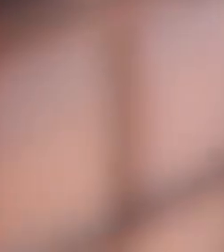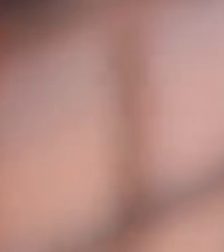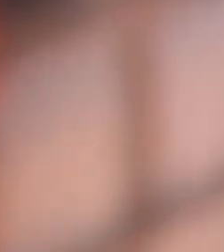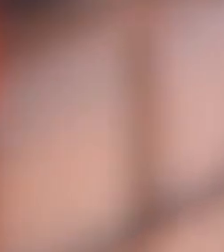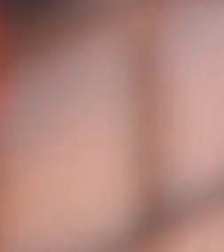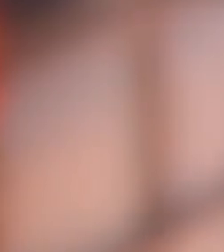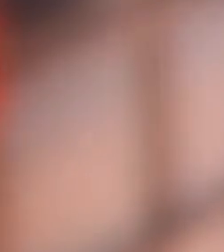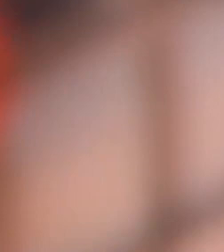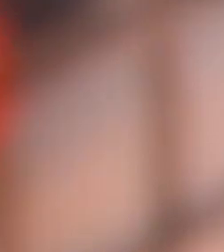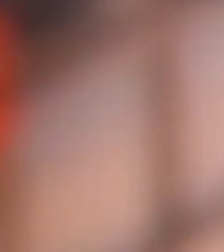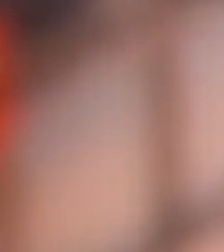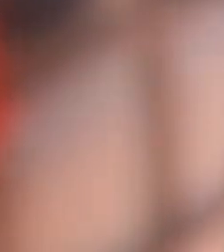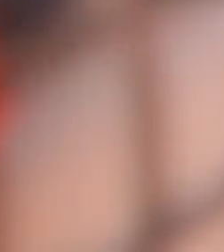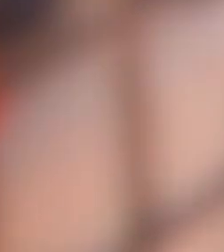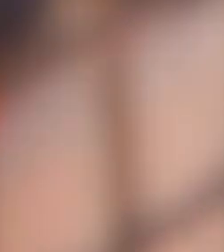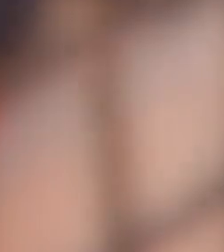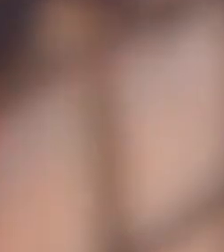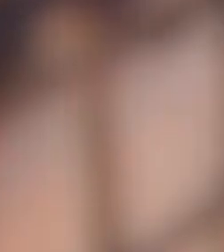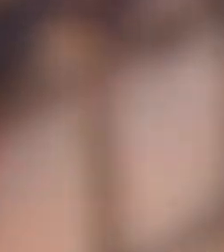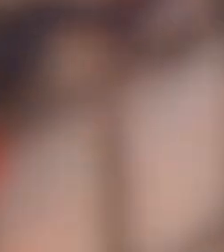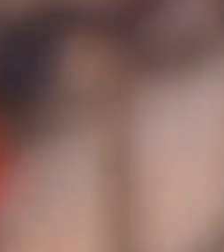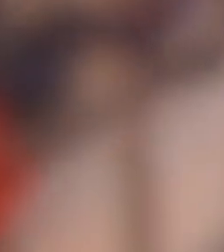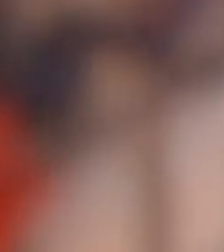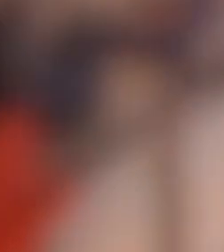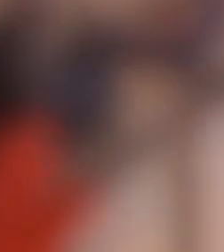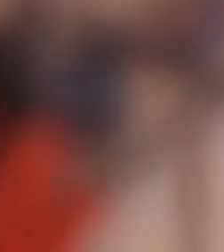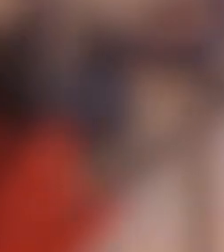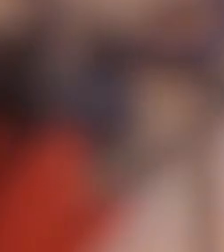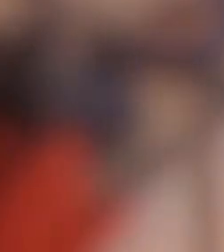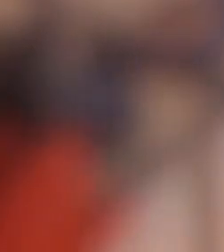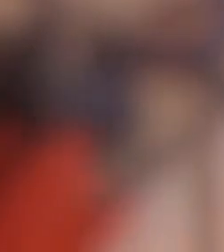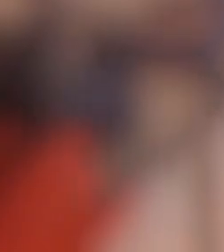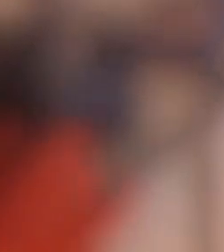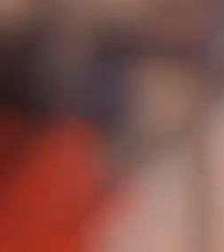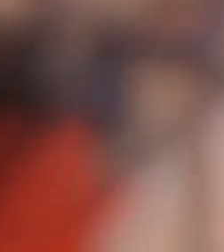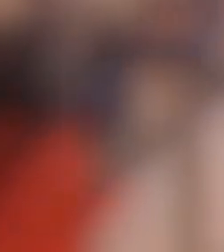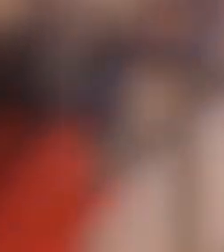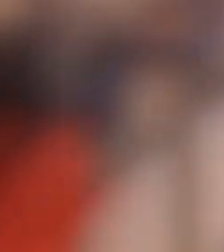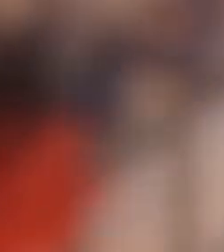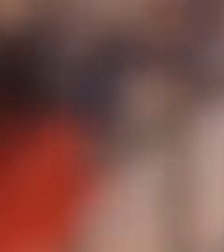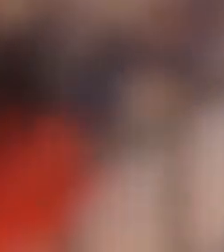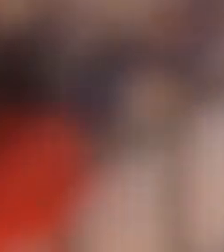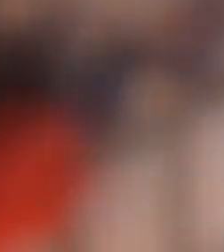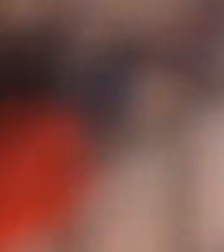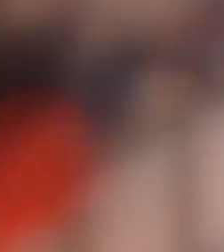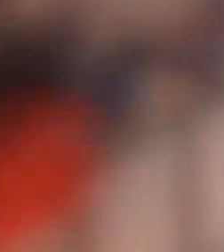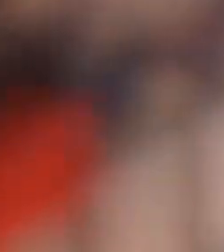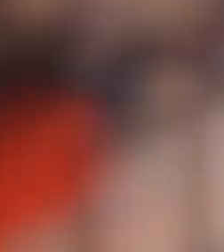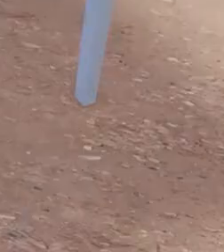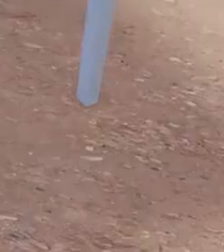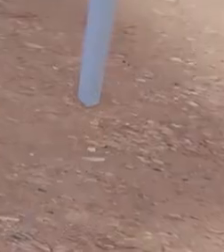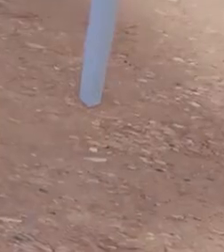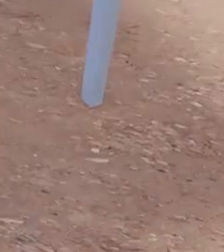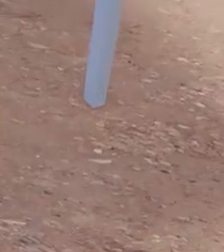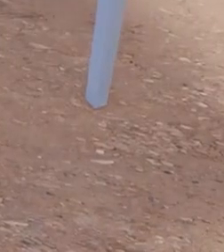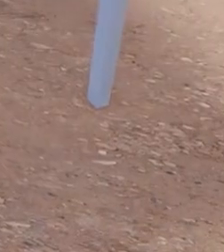injeção, monitorando o avanço da nanosílica. A nanosílica